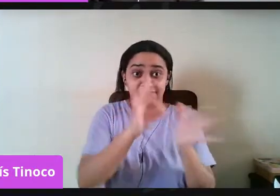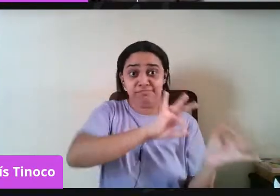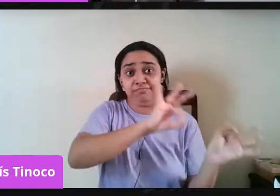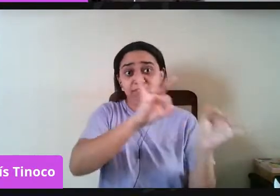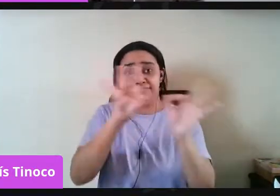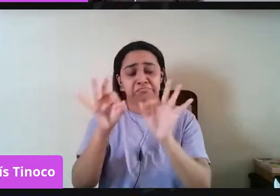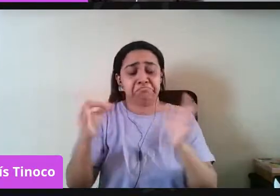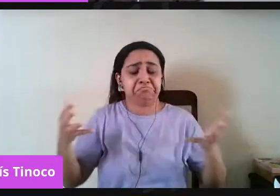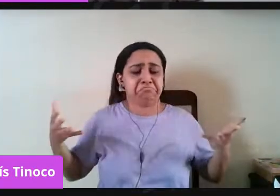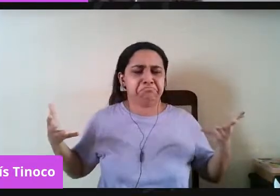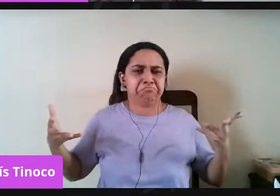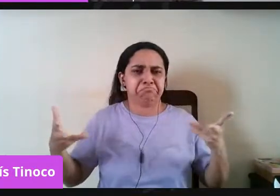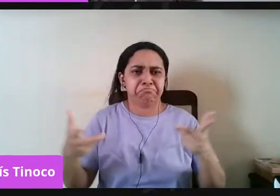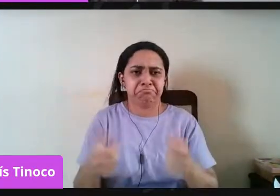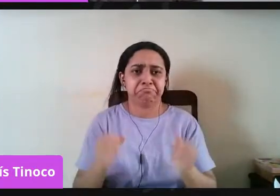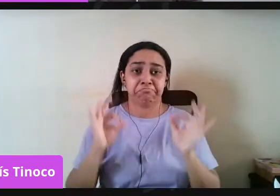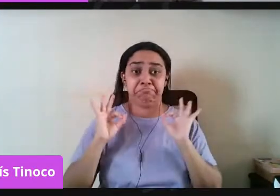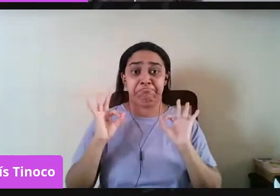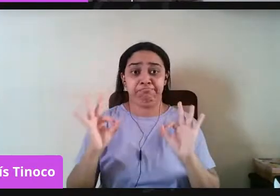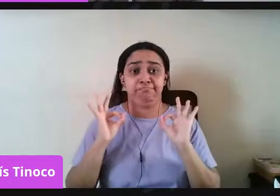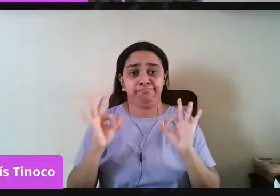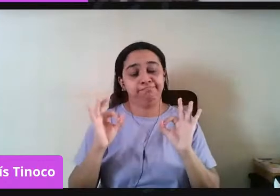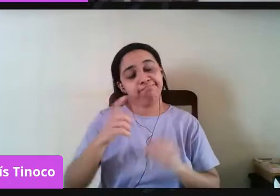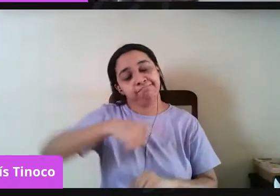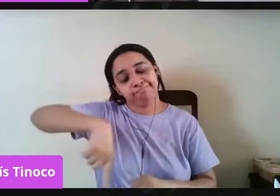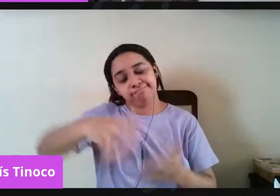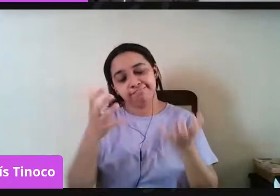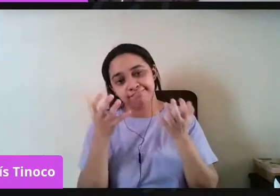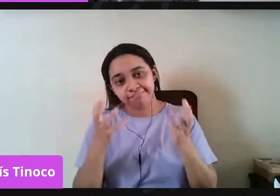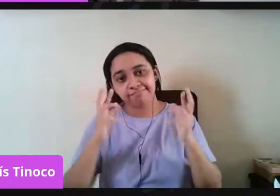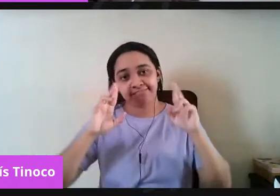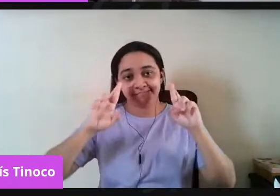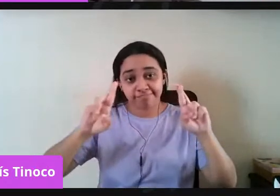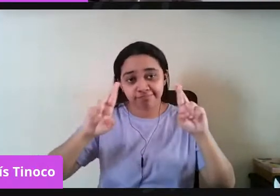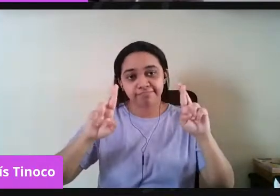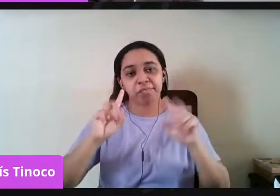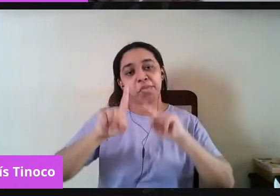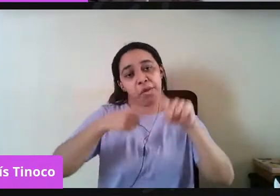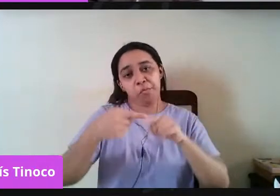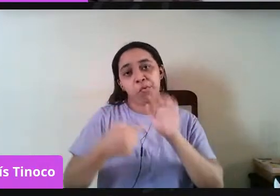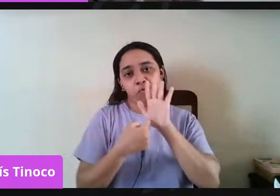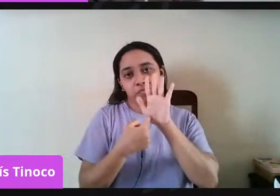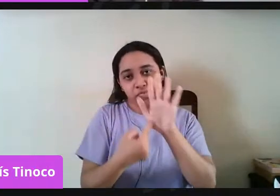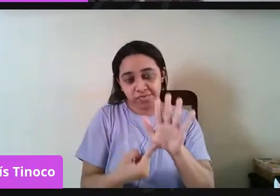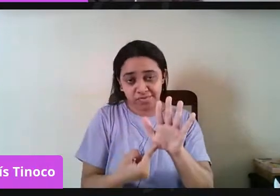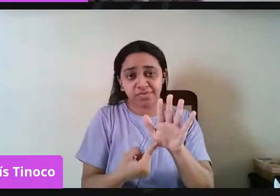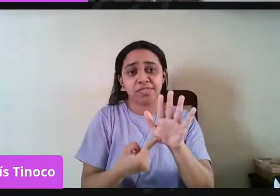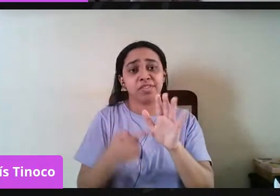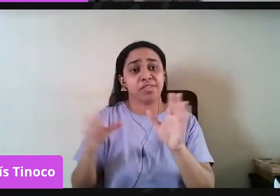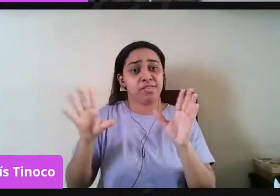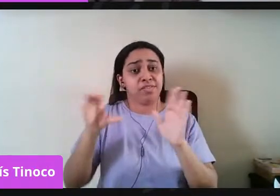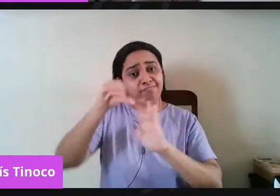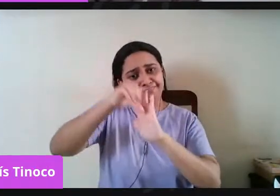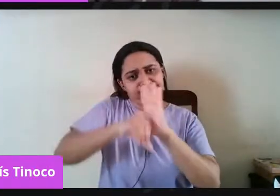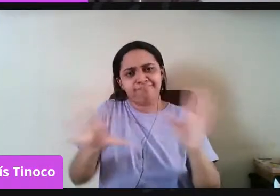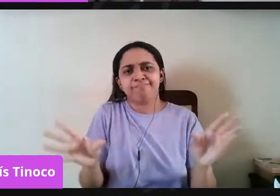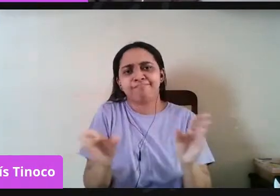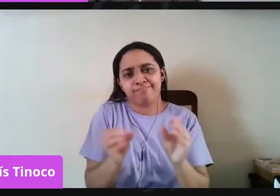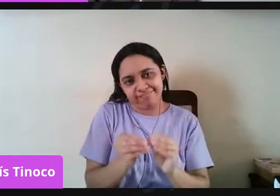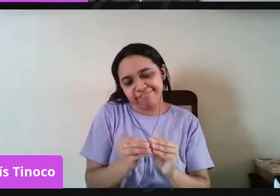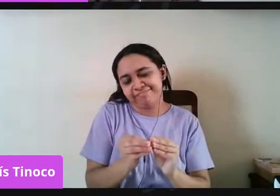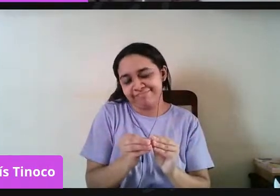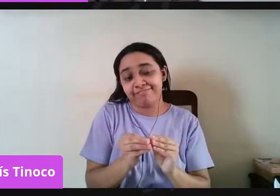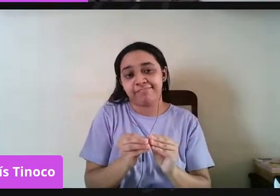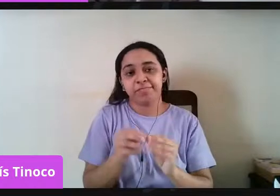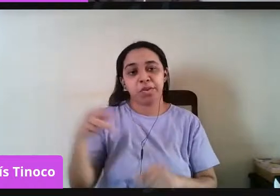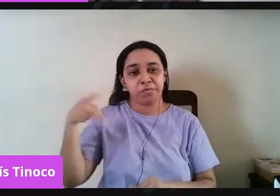altíssimo nível, e eu desejo agora, depois de apresentar o seu currículo,